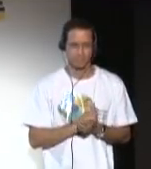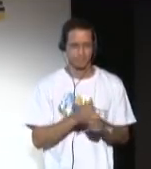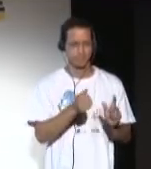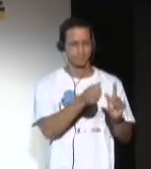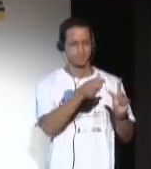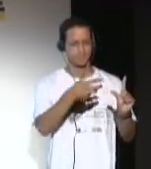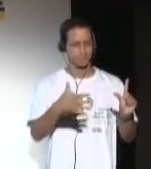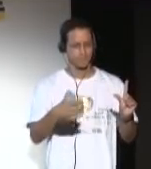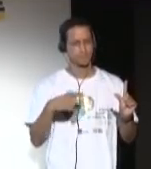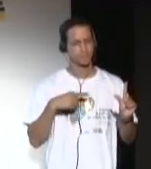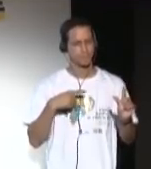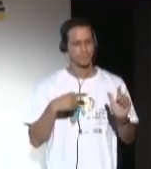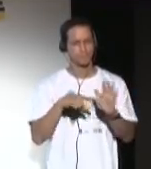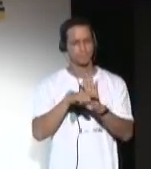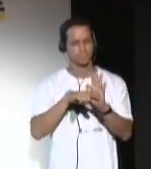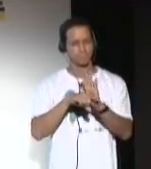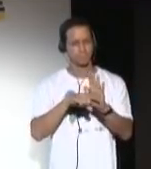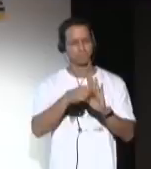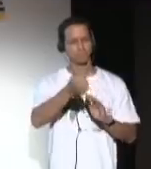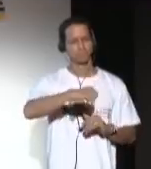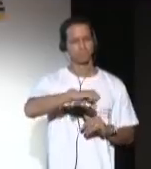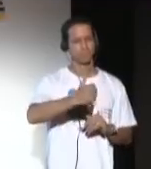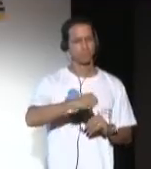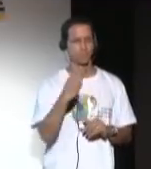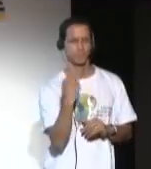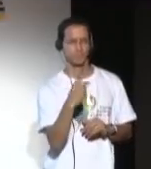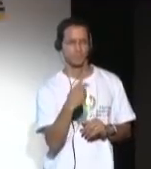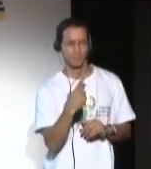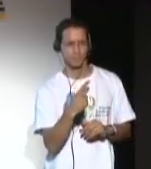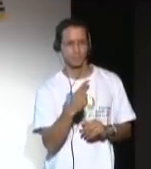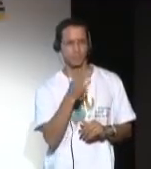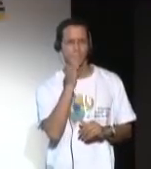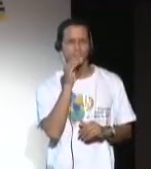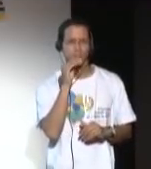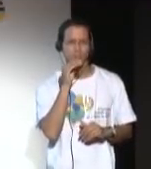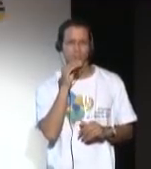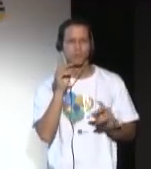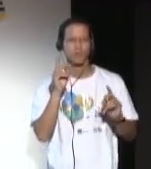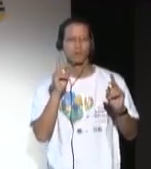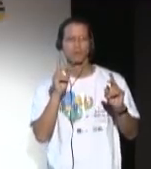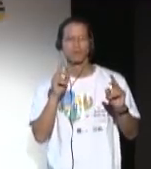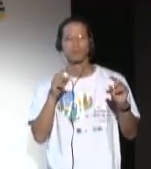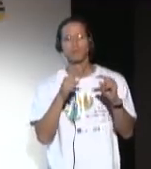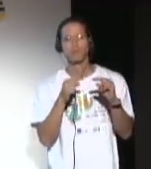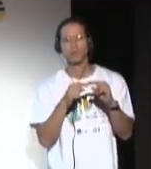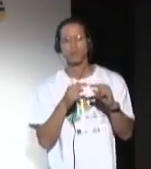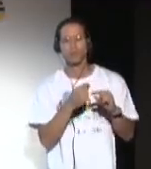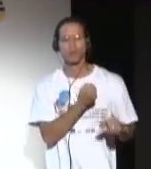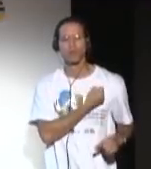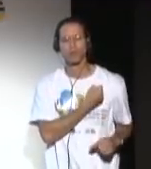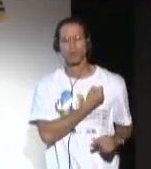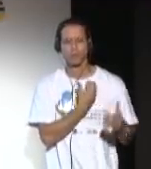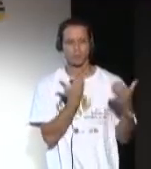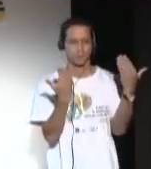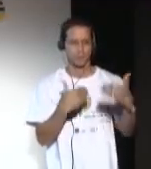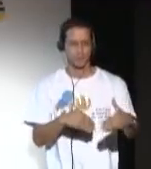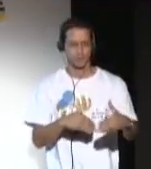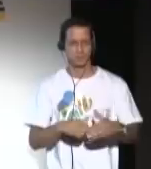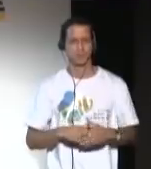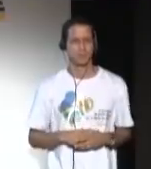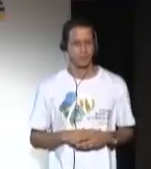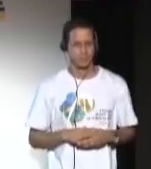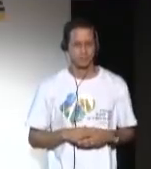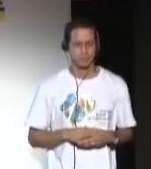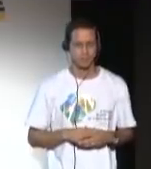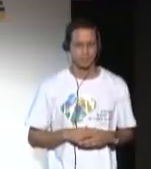O Google avaliava os seus funcionários de acordo com as suas notas nas provas,